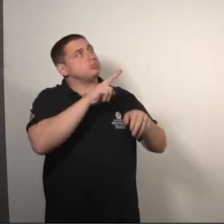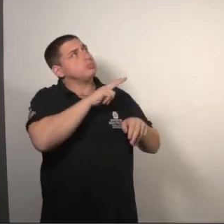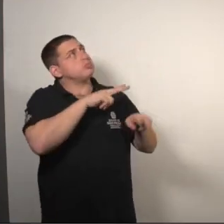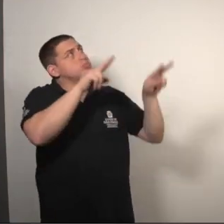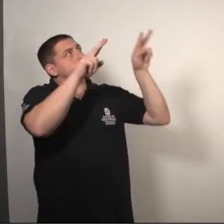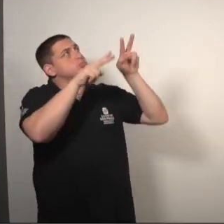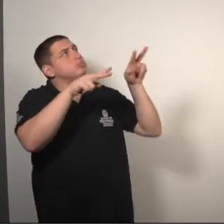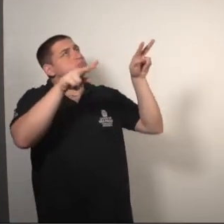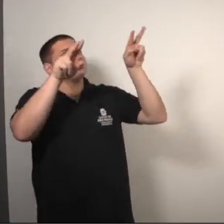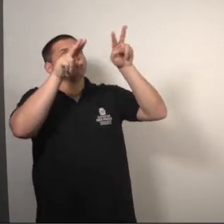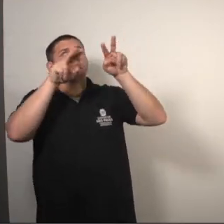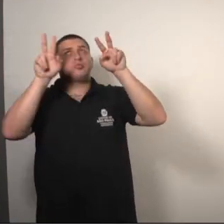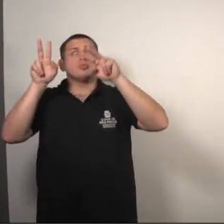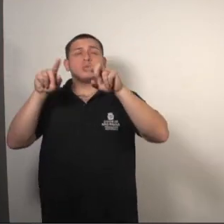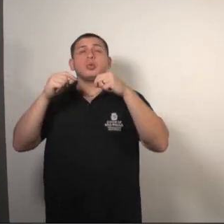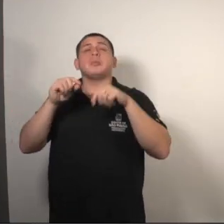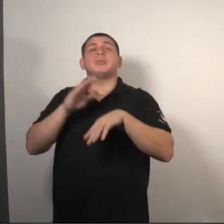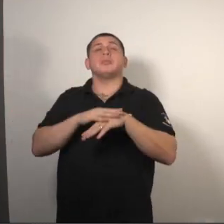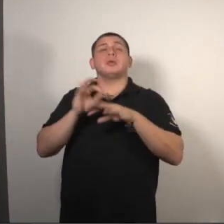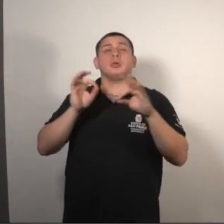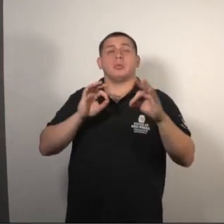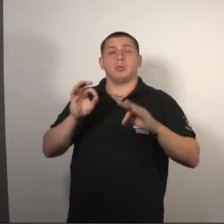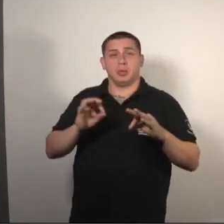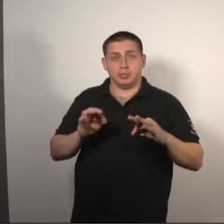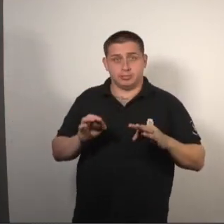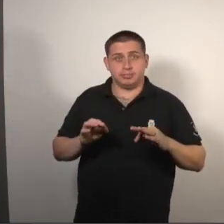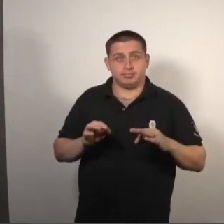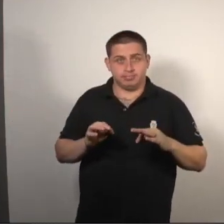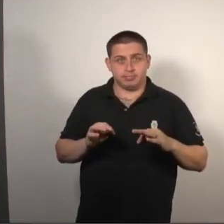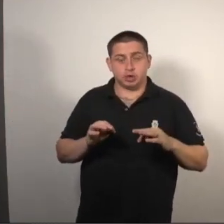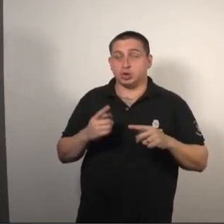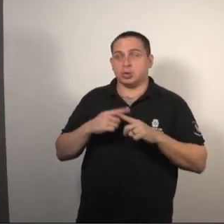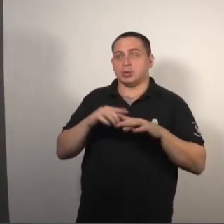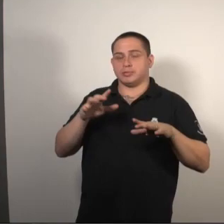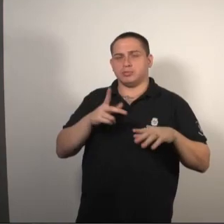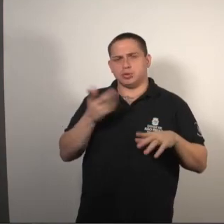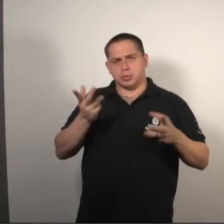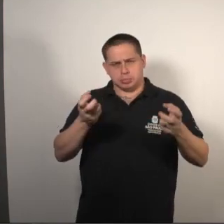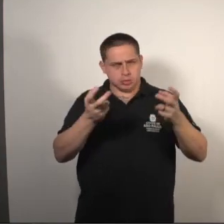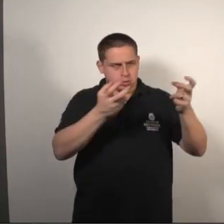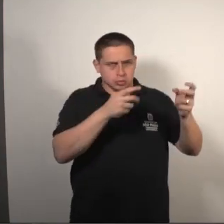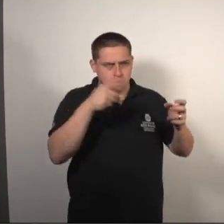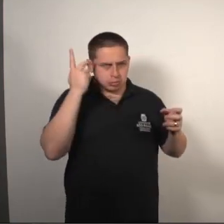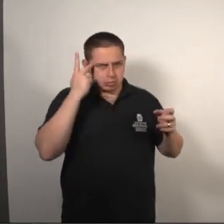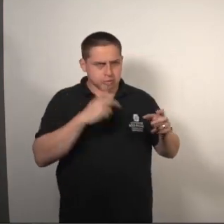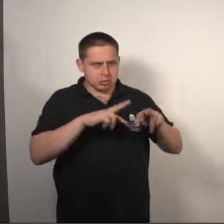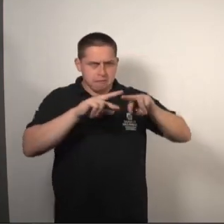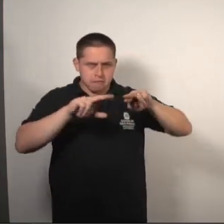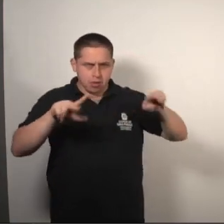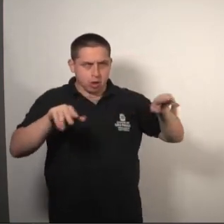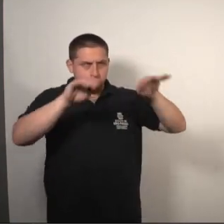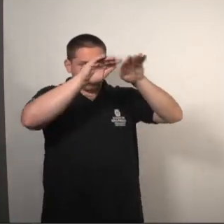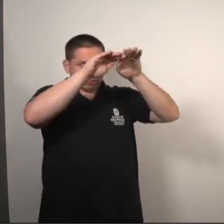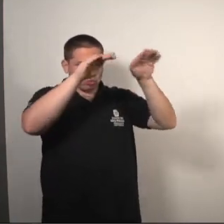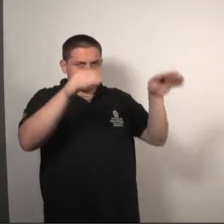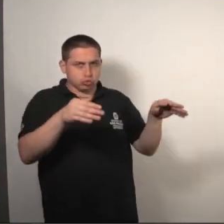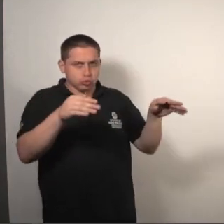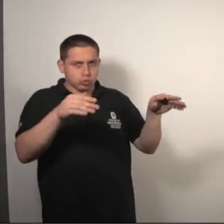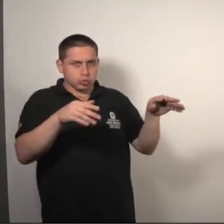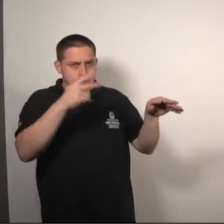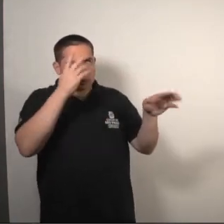tem vários túneis com algum tipo de obra. Porque a gente detectou em alguns deles situações muito